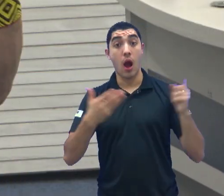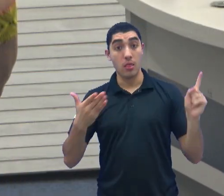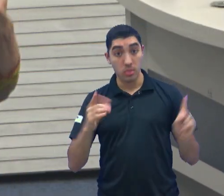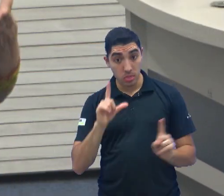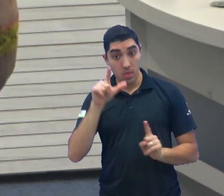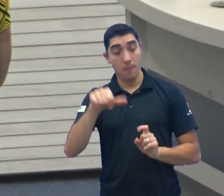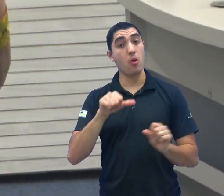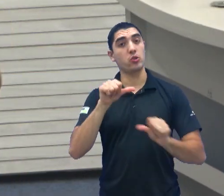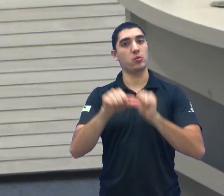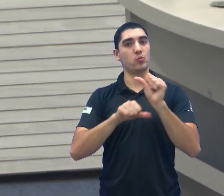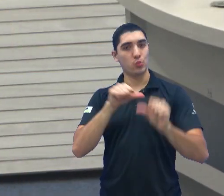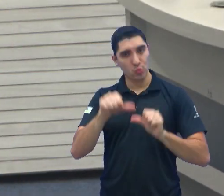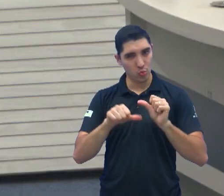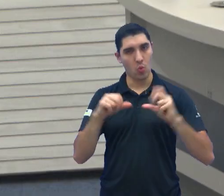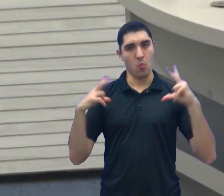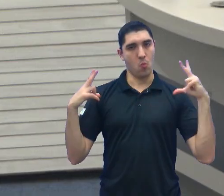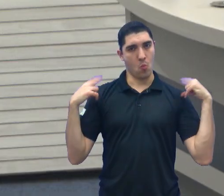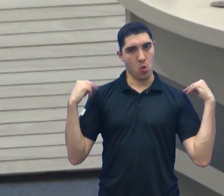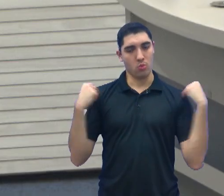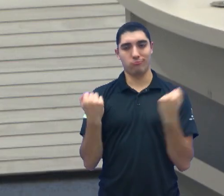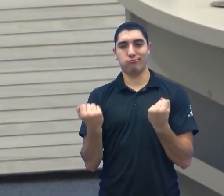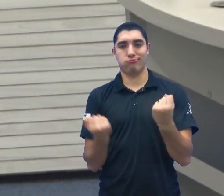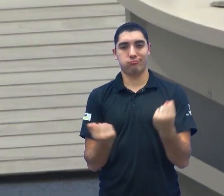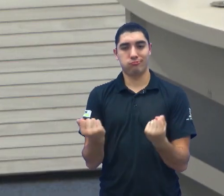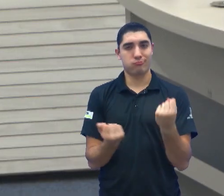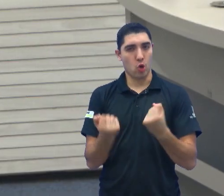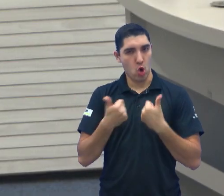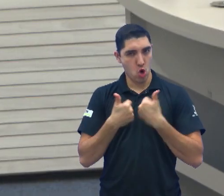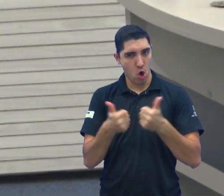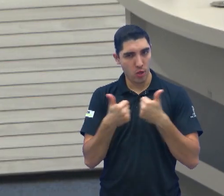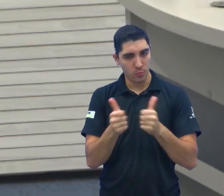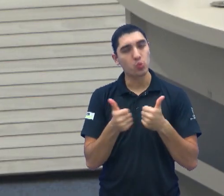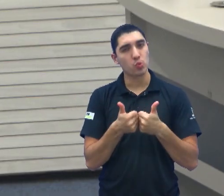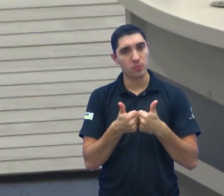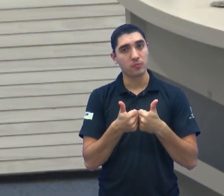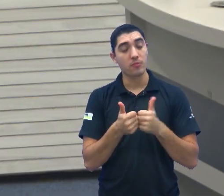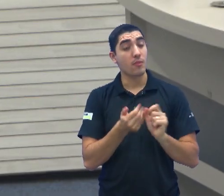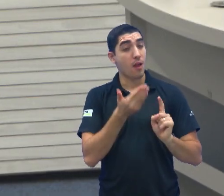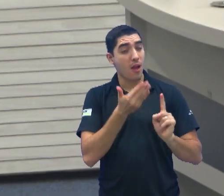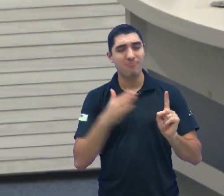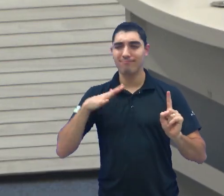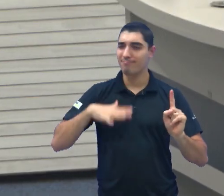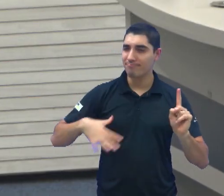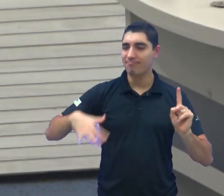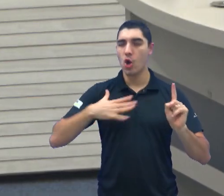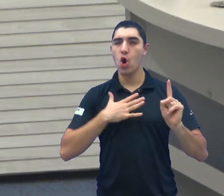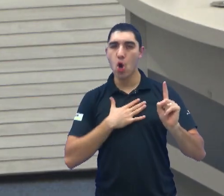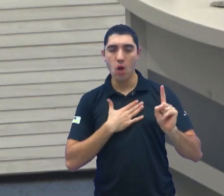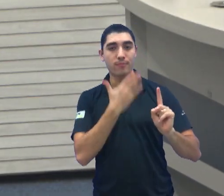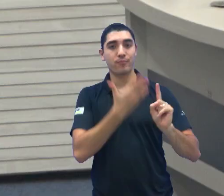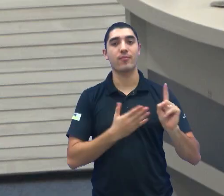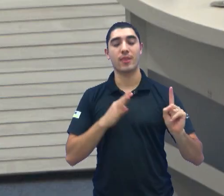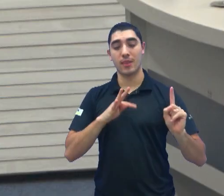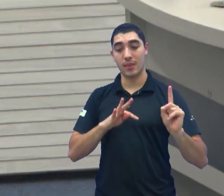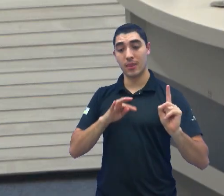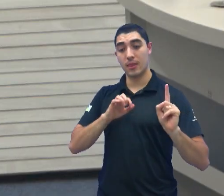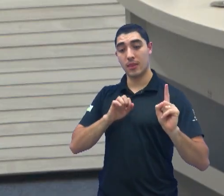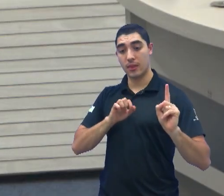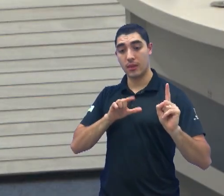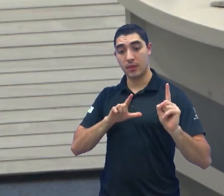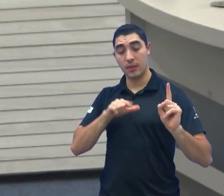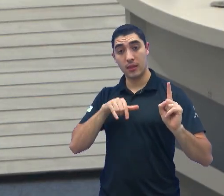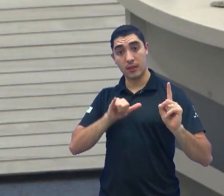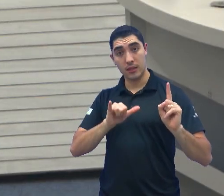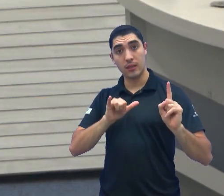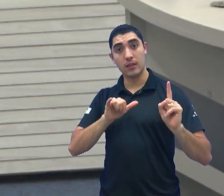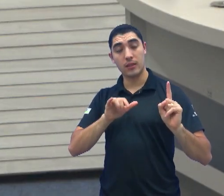ônibus, era motorista de ônibus, muito querida, Tálita de Arantes Lima,